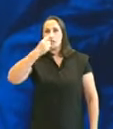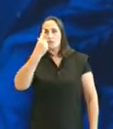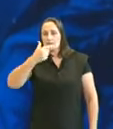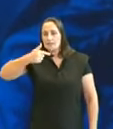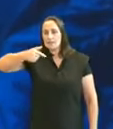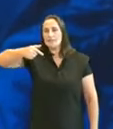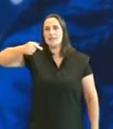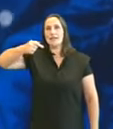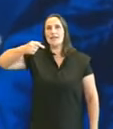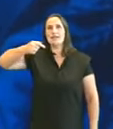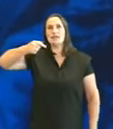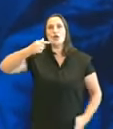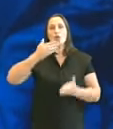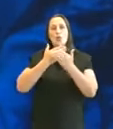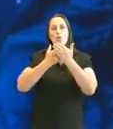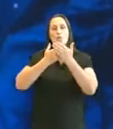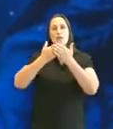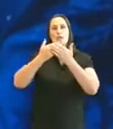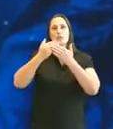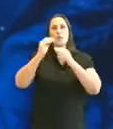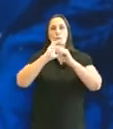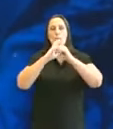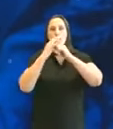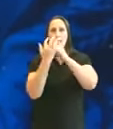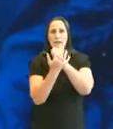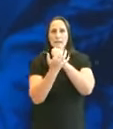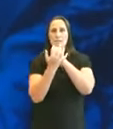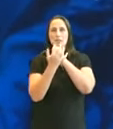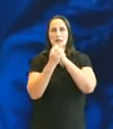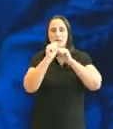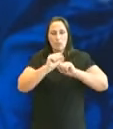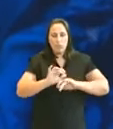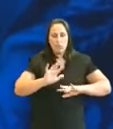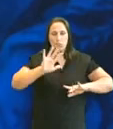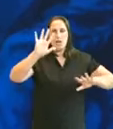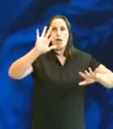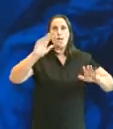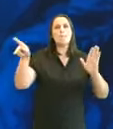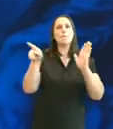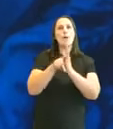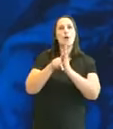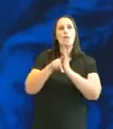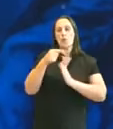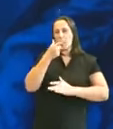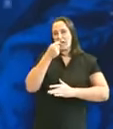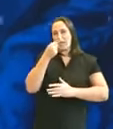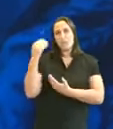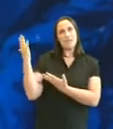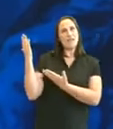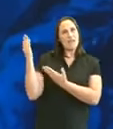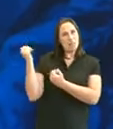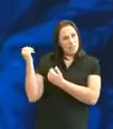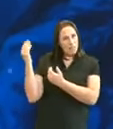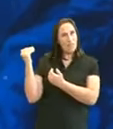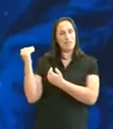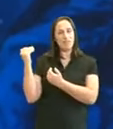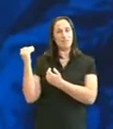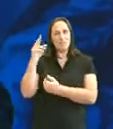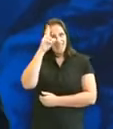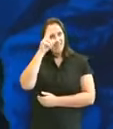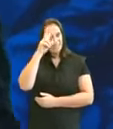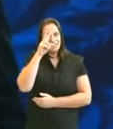1917, no meio da pandemia de influenza espanhola, da gripe espanhola. E eu achei